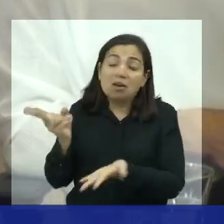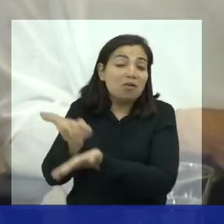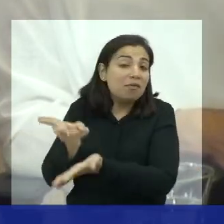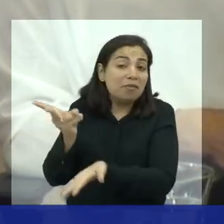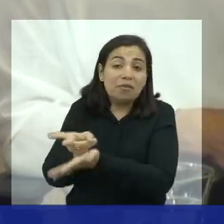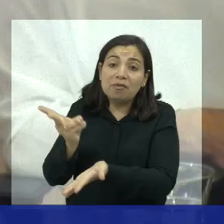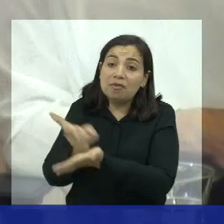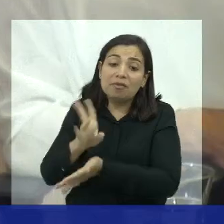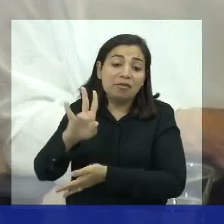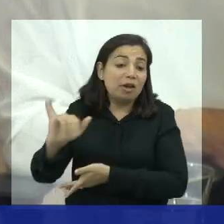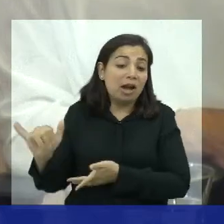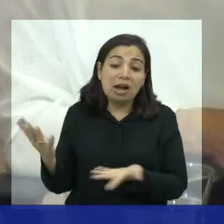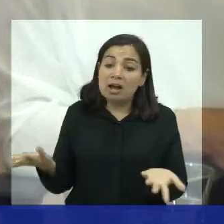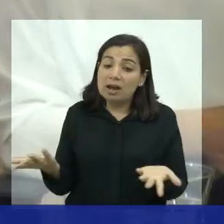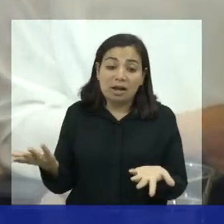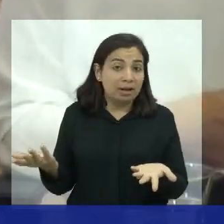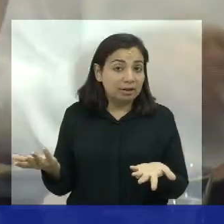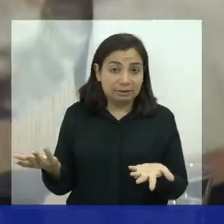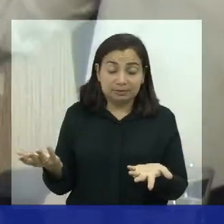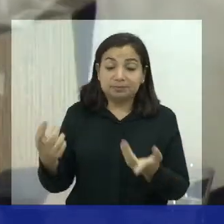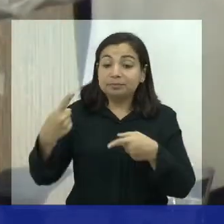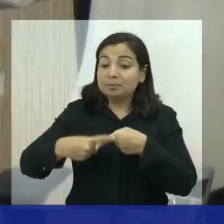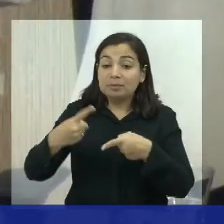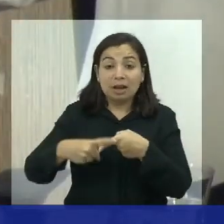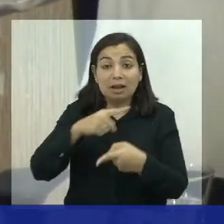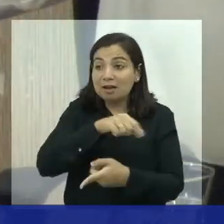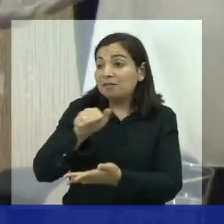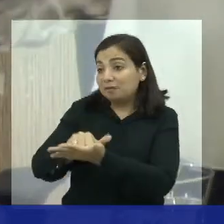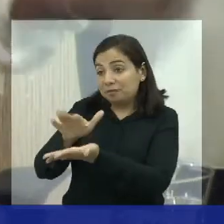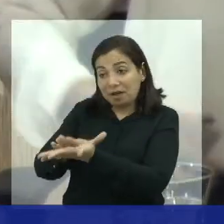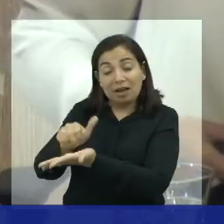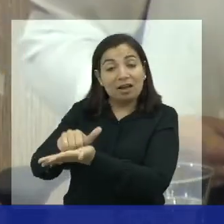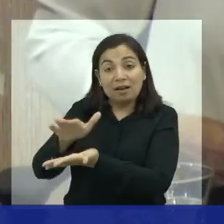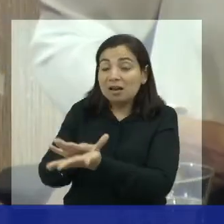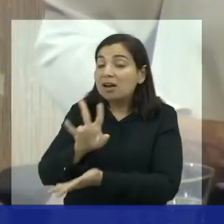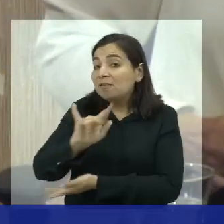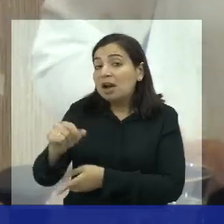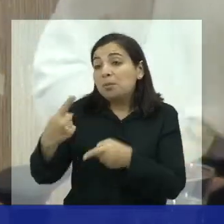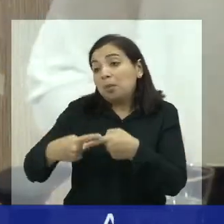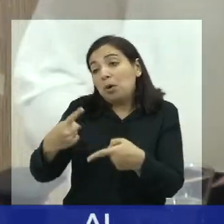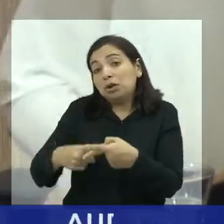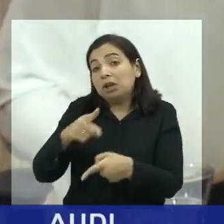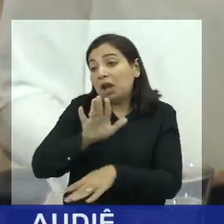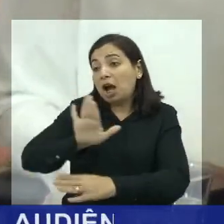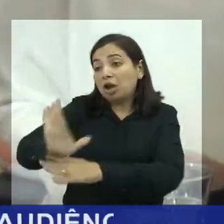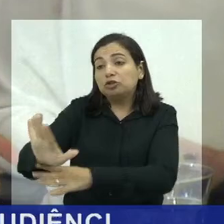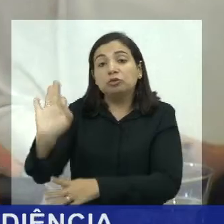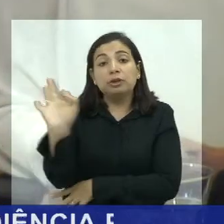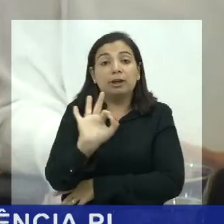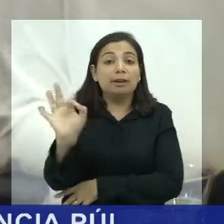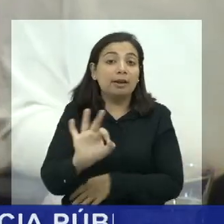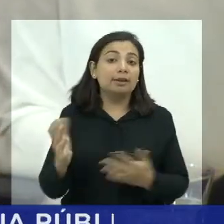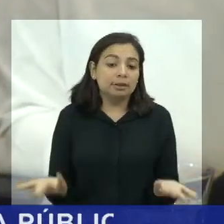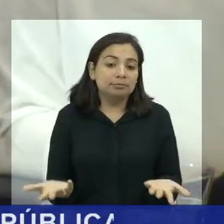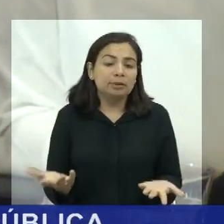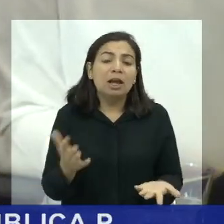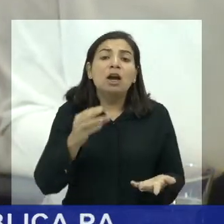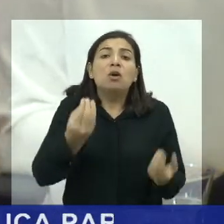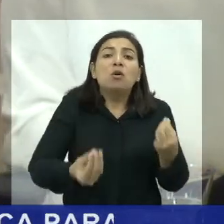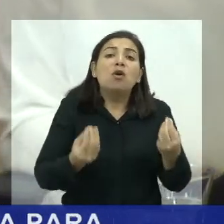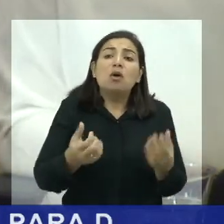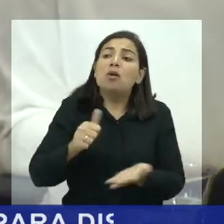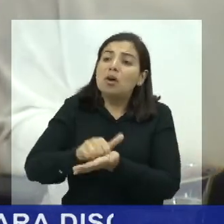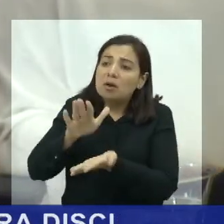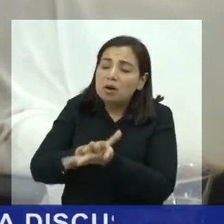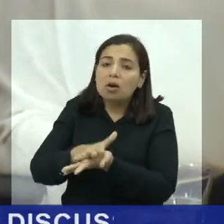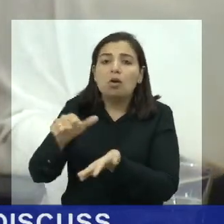por essa administração que não fornece a moradia dela. Então, gente, você penaliza